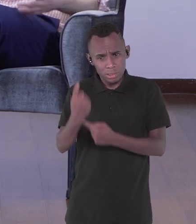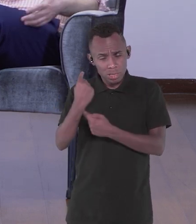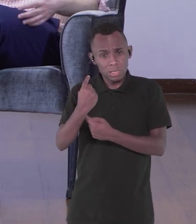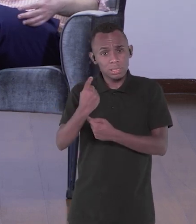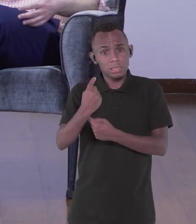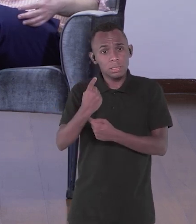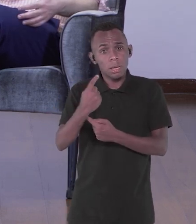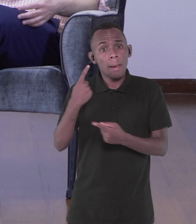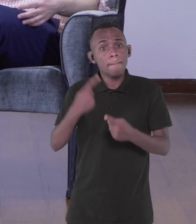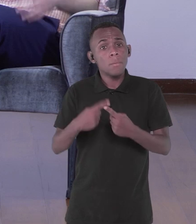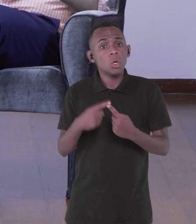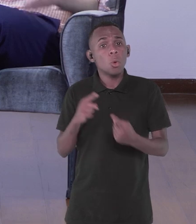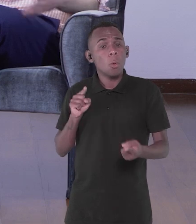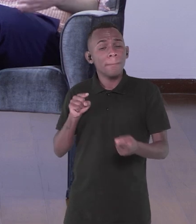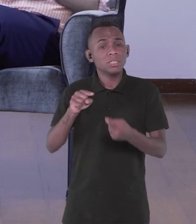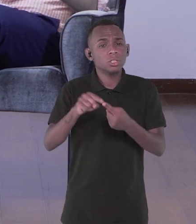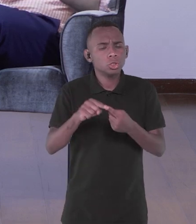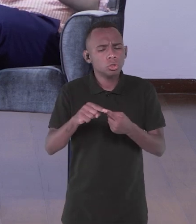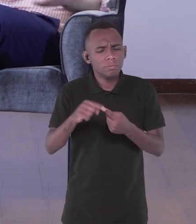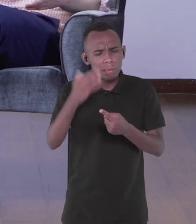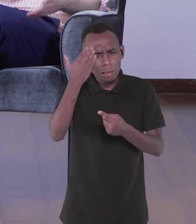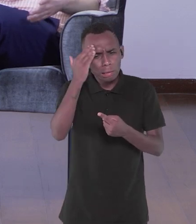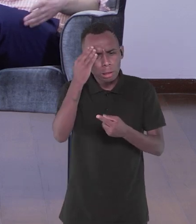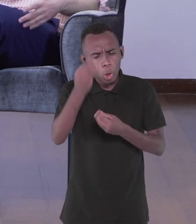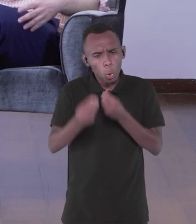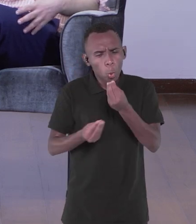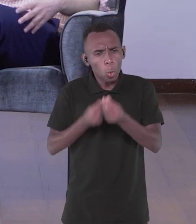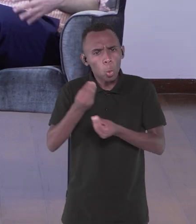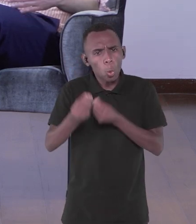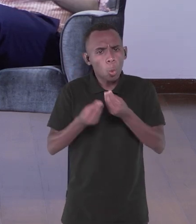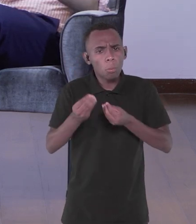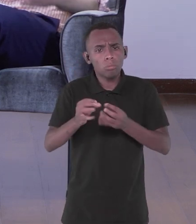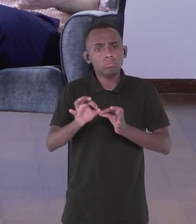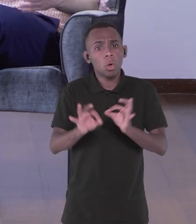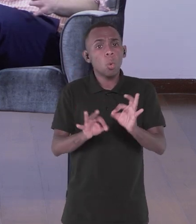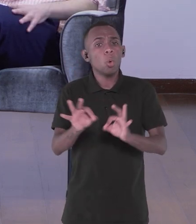é feito o redesenho ou os desenhos